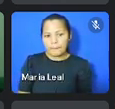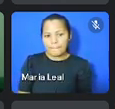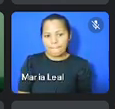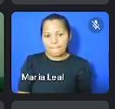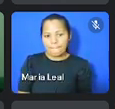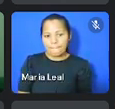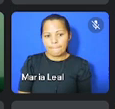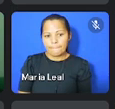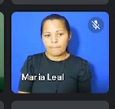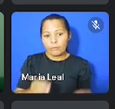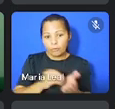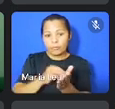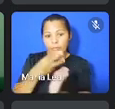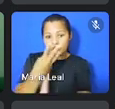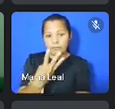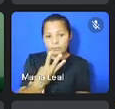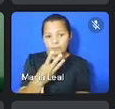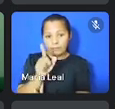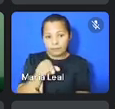Sobra só o 3.